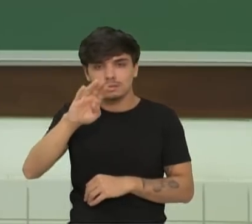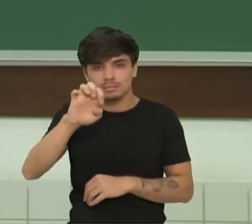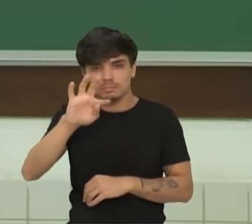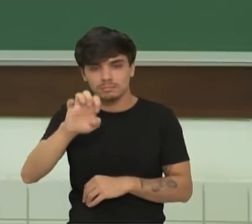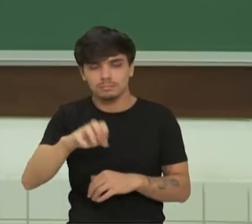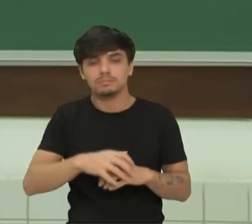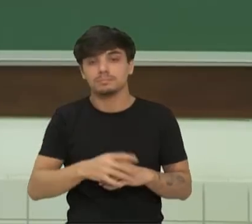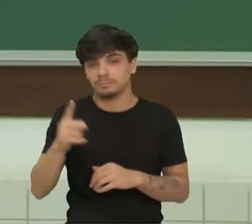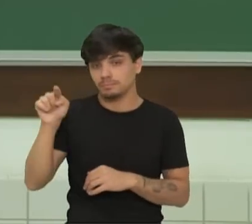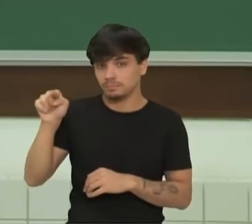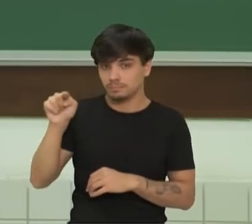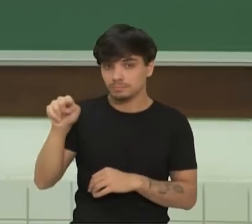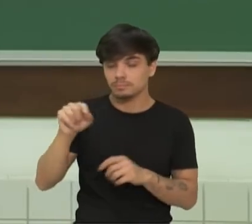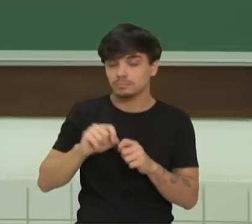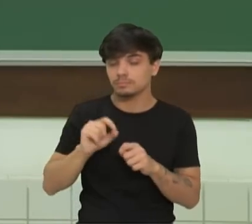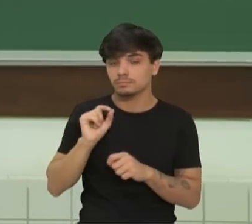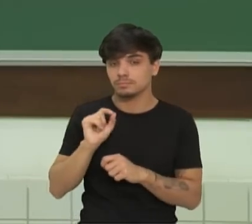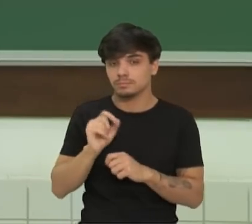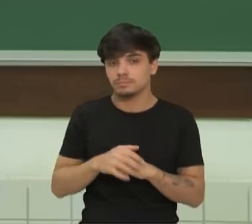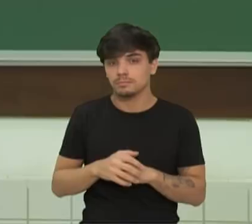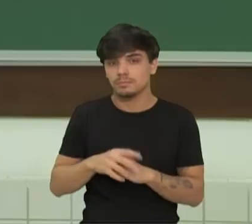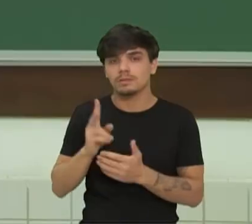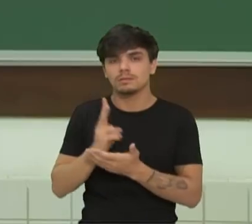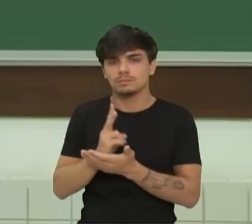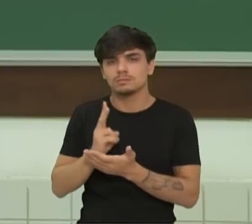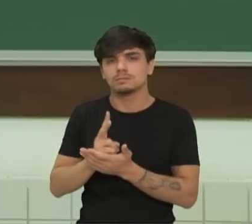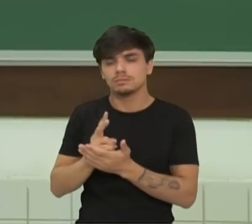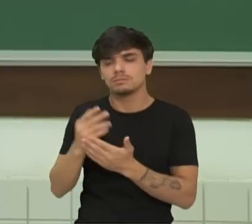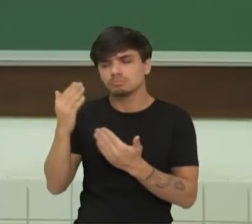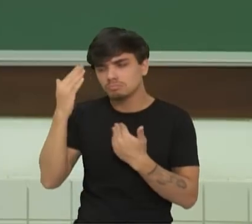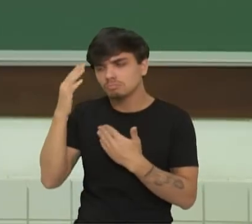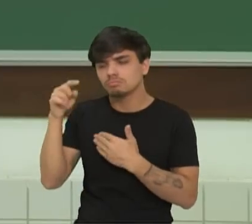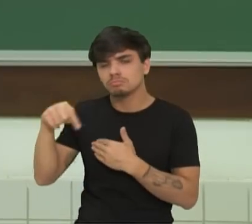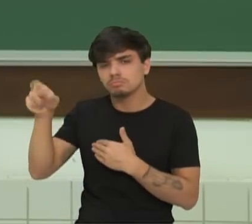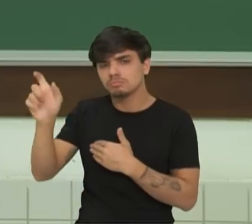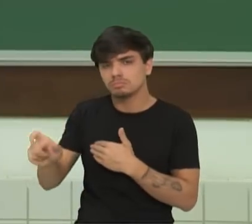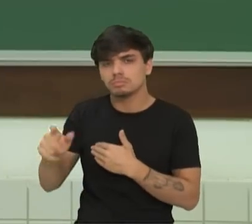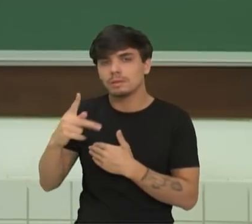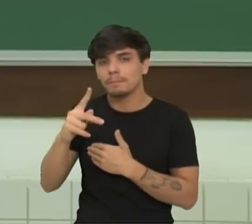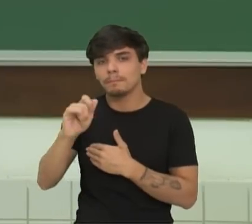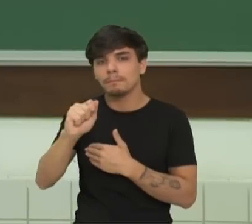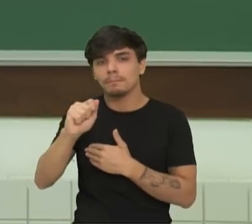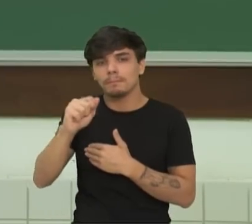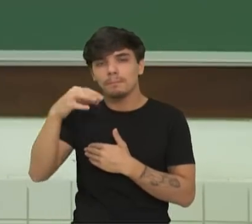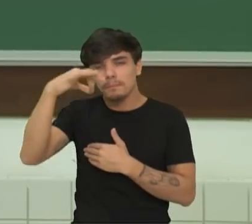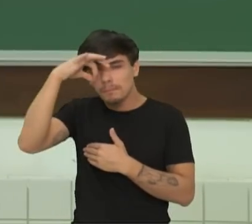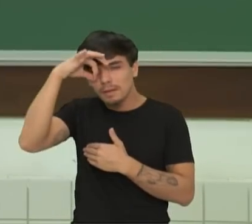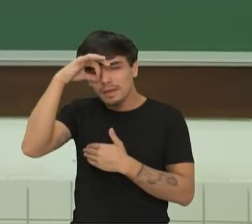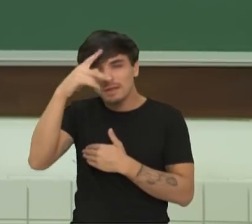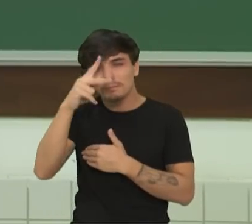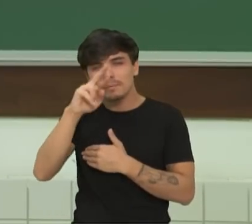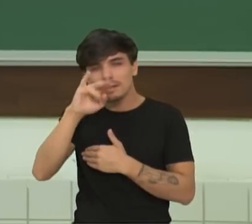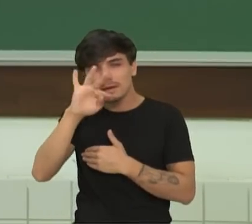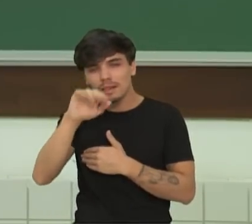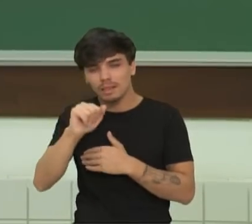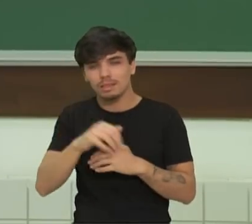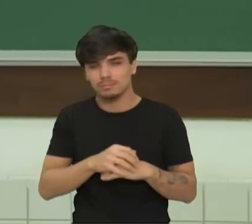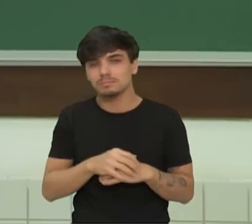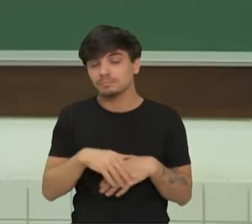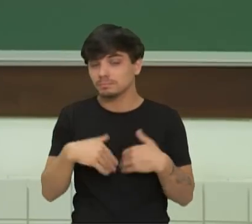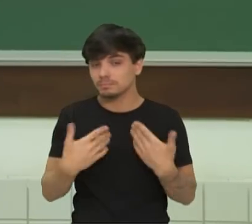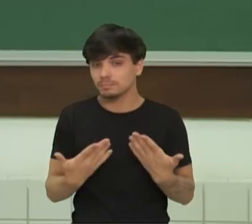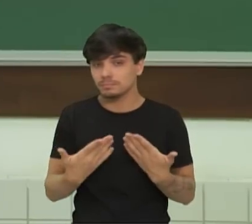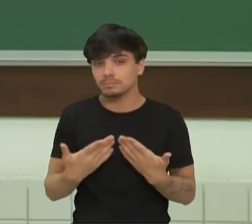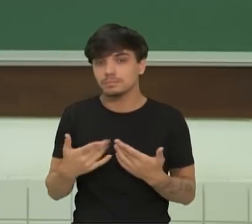Pois é, ela sempre homenageou os piratas, sabia? Ganhava até títulos, Por quê? O que o pirata fazia? Ia